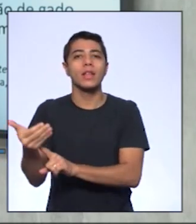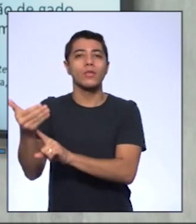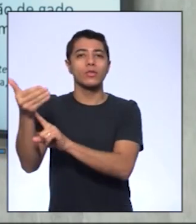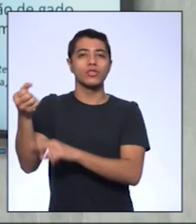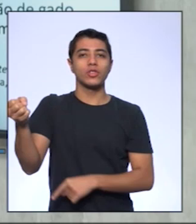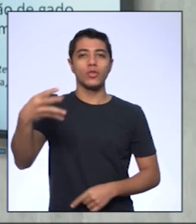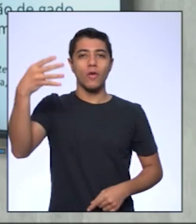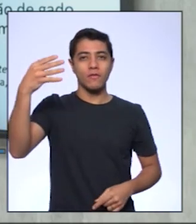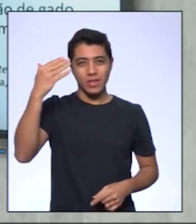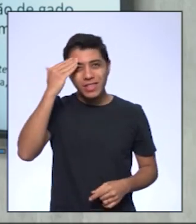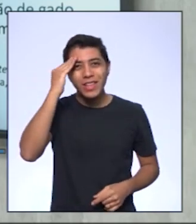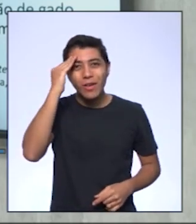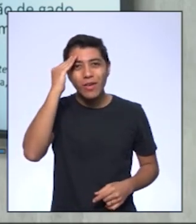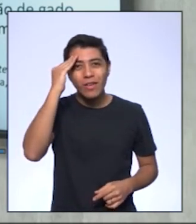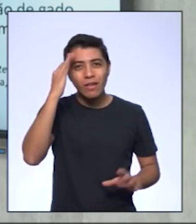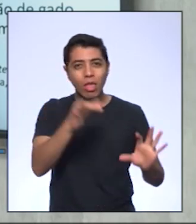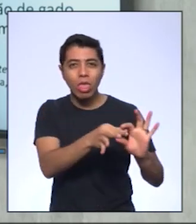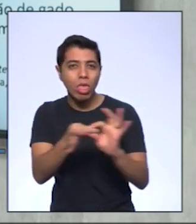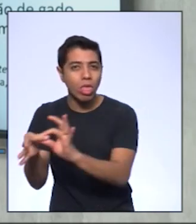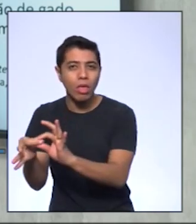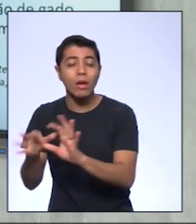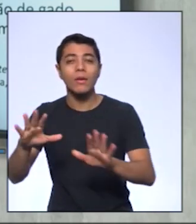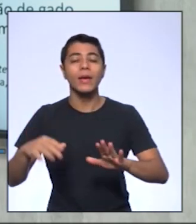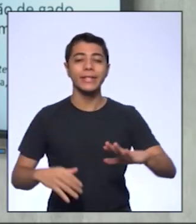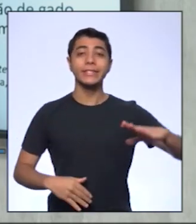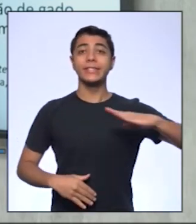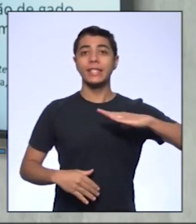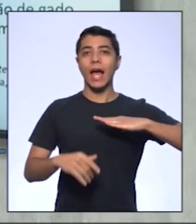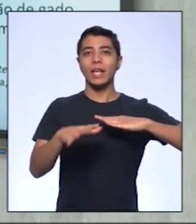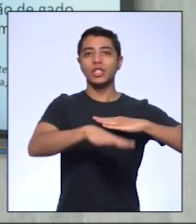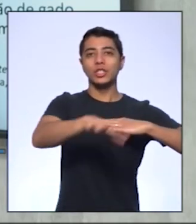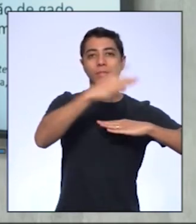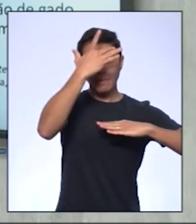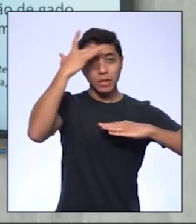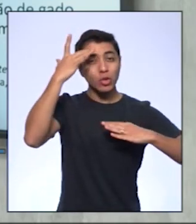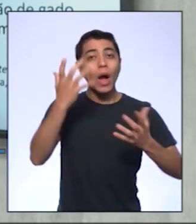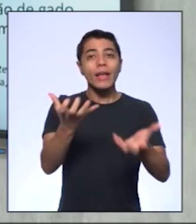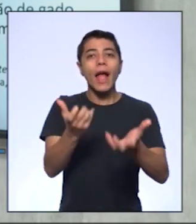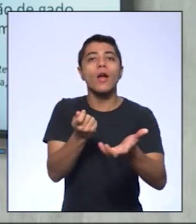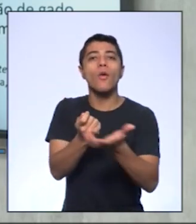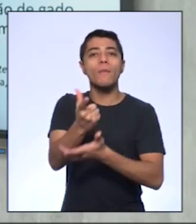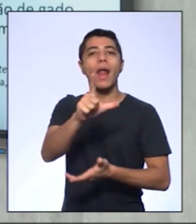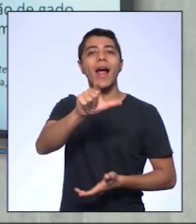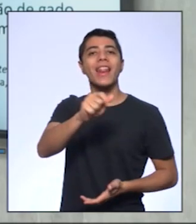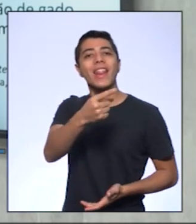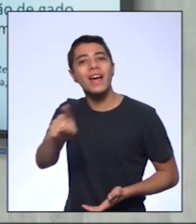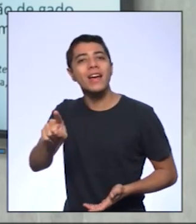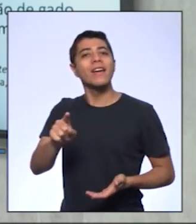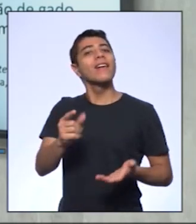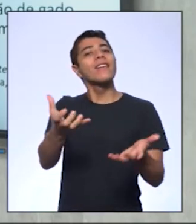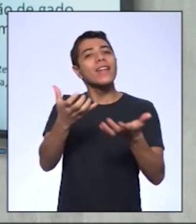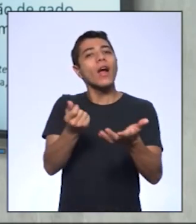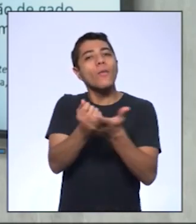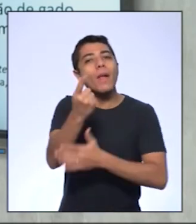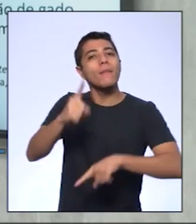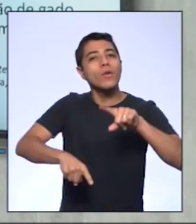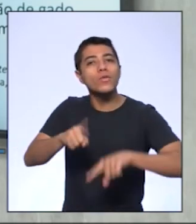Associou? Então, mano, a galera da cidade queria comprar lã, queria comprar um monte de negócio, e para isso a galera no campo teve que melhorar a produção